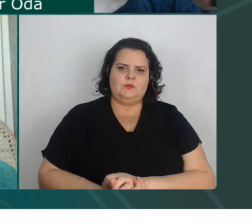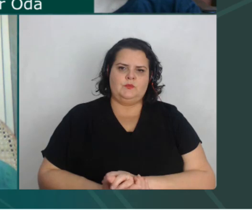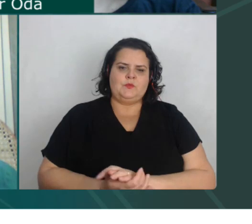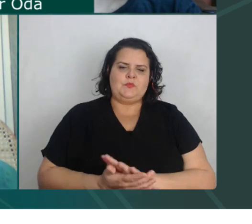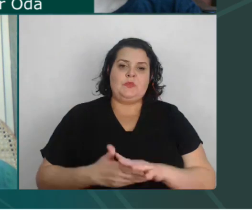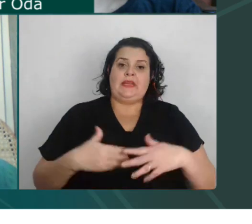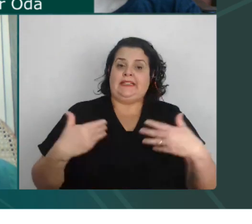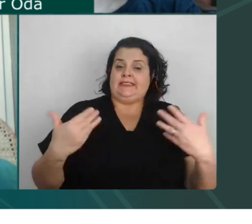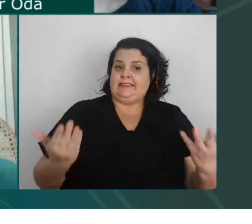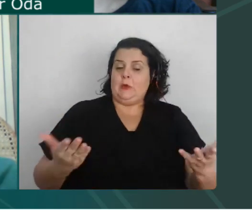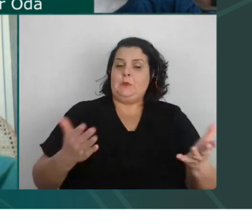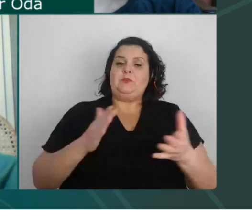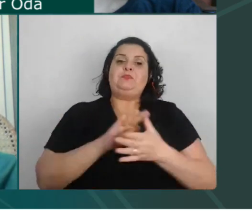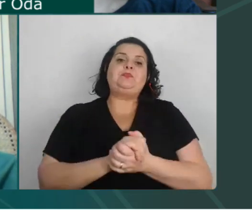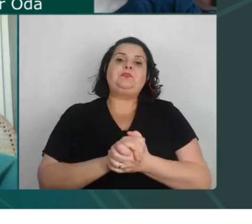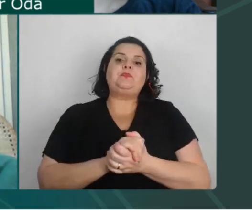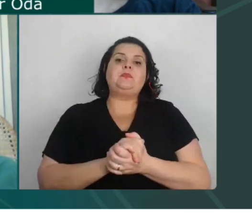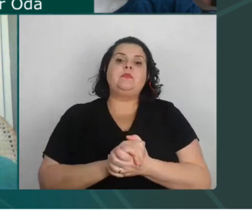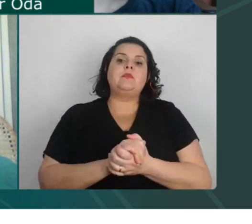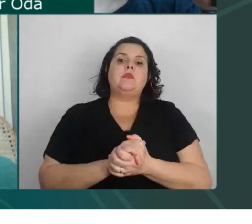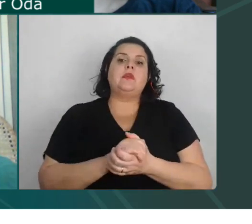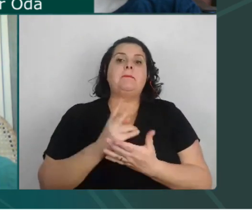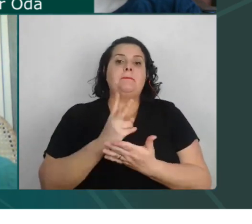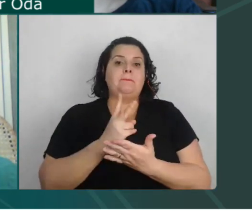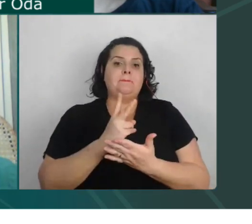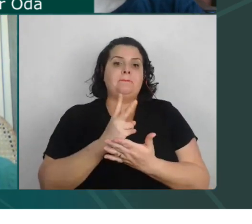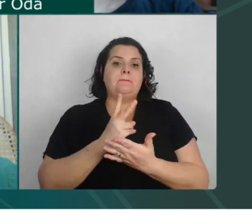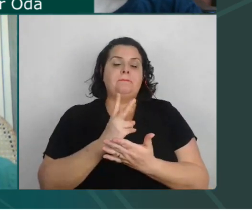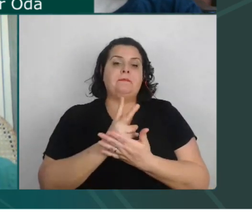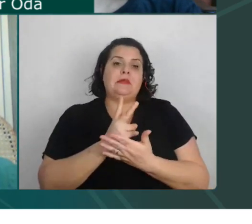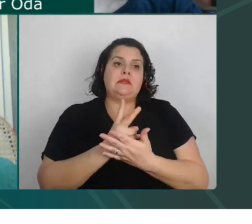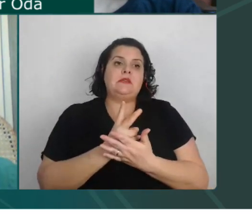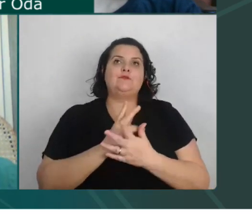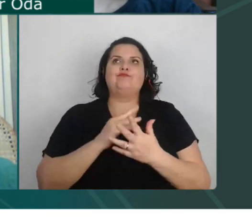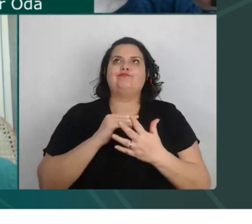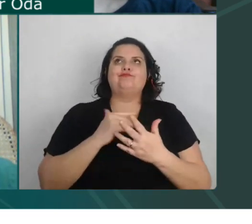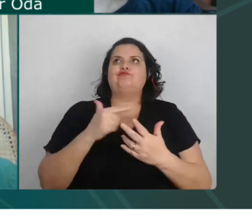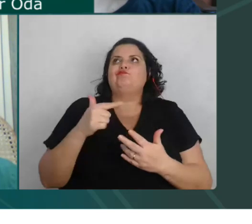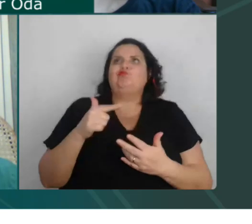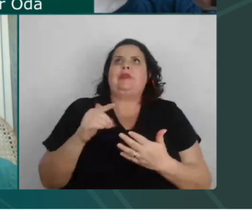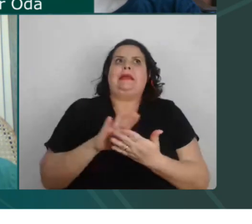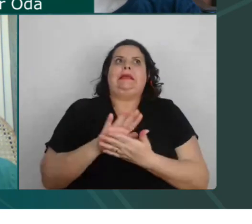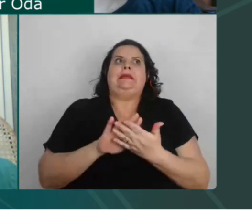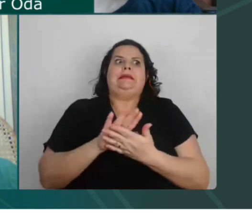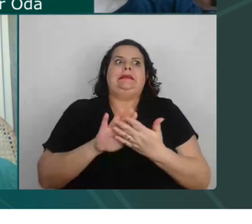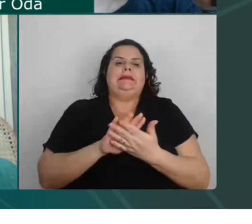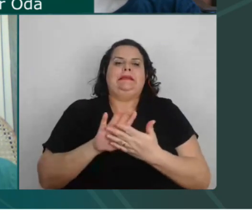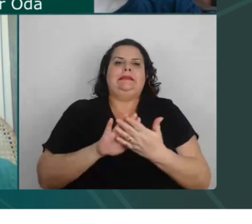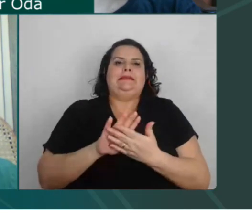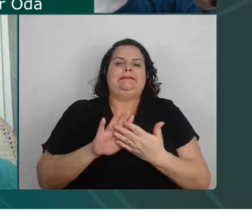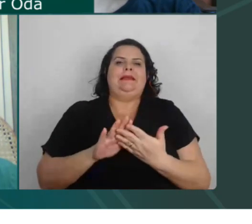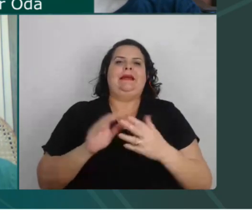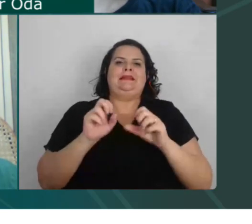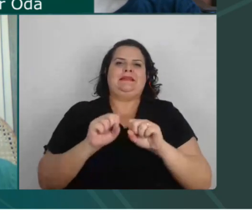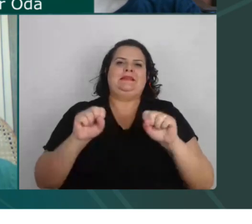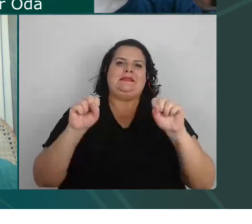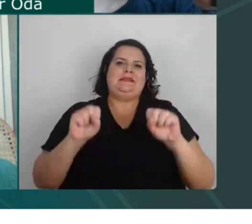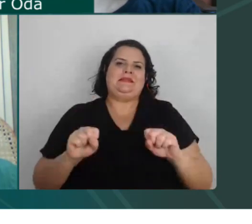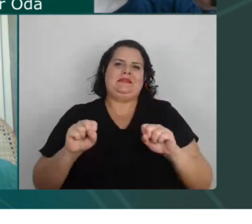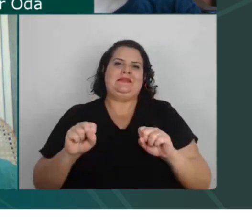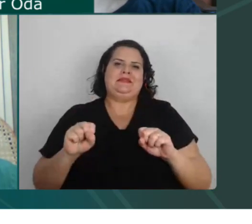Bom, embora certamente nenhum sistema de saúde está preparado para enfrentar